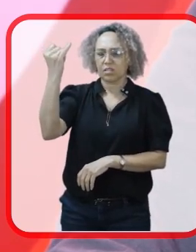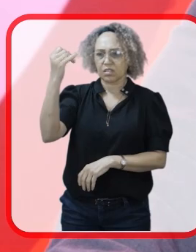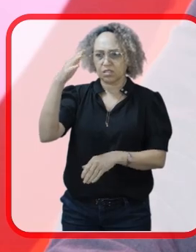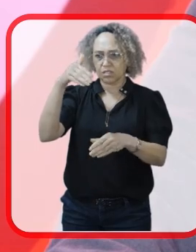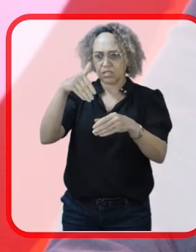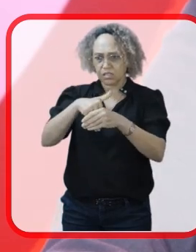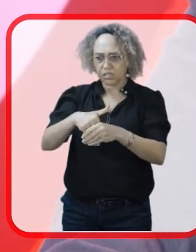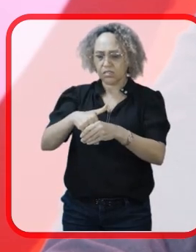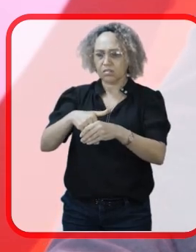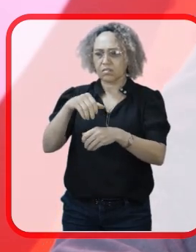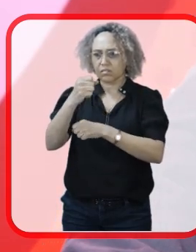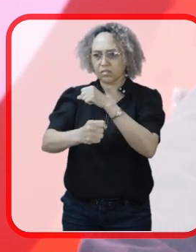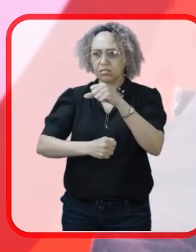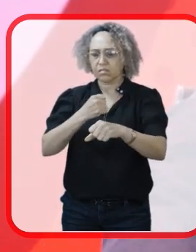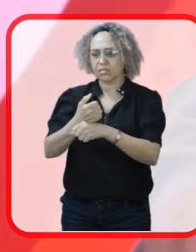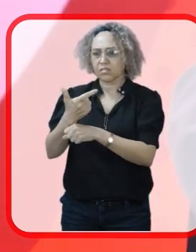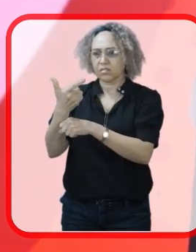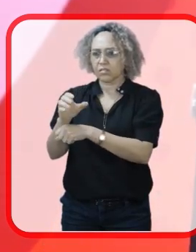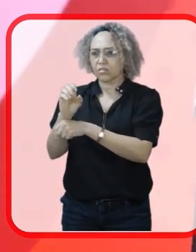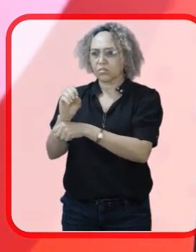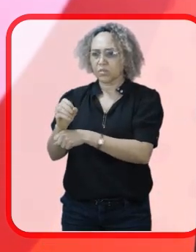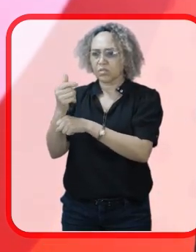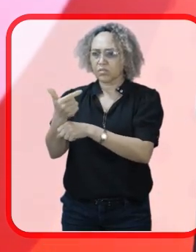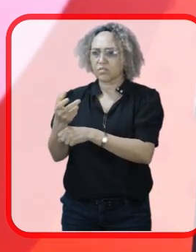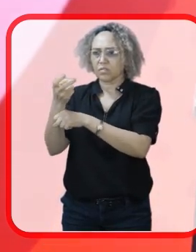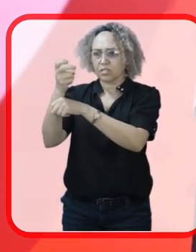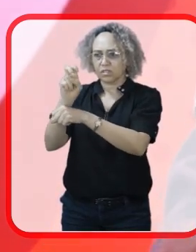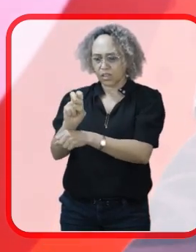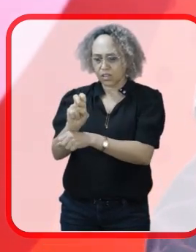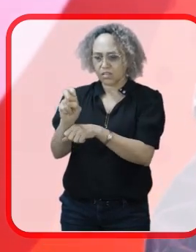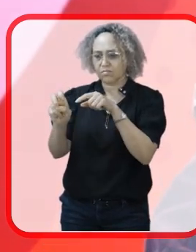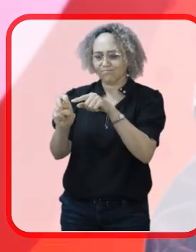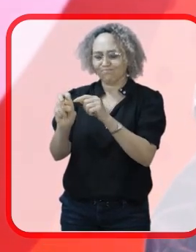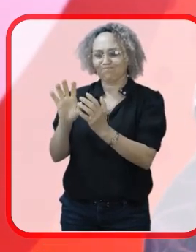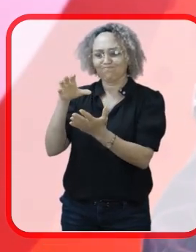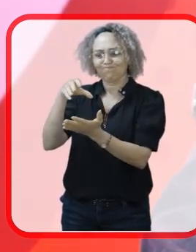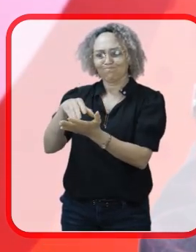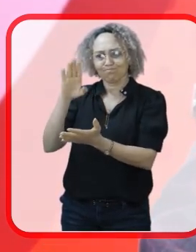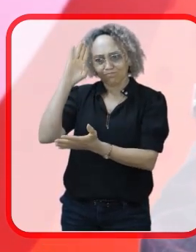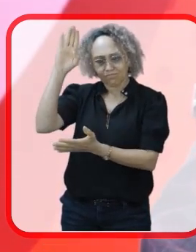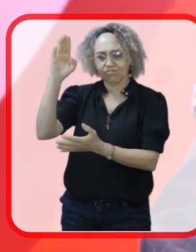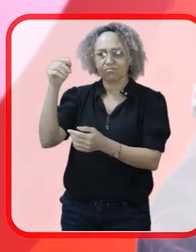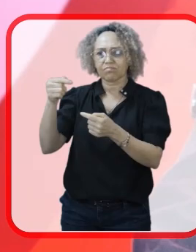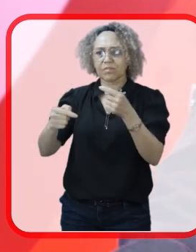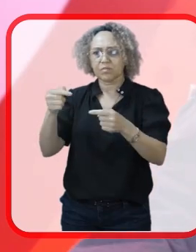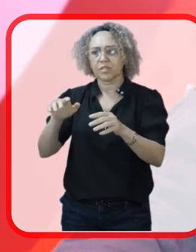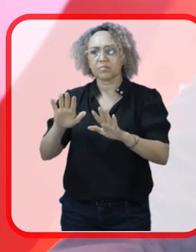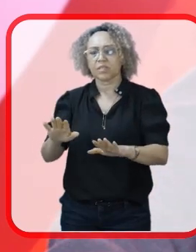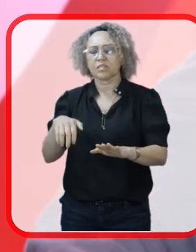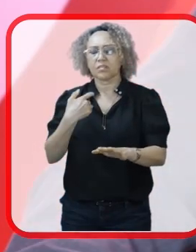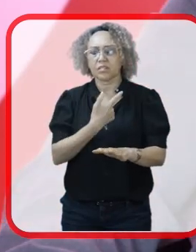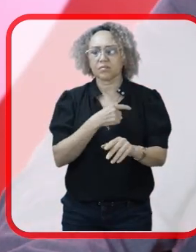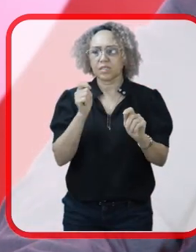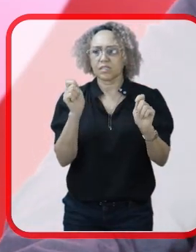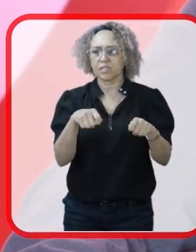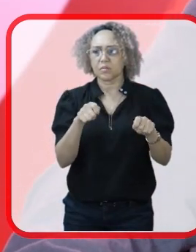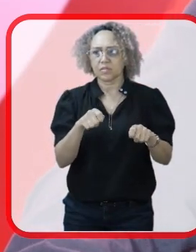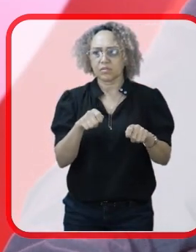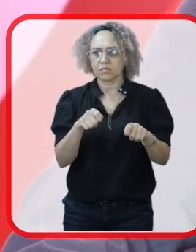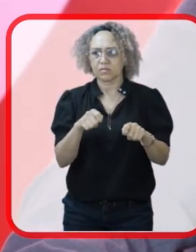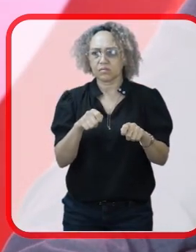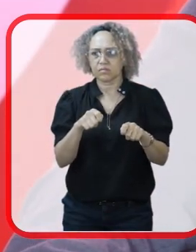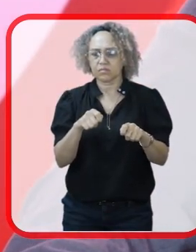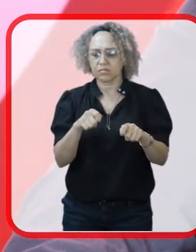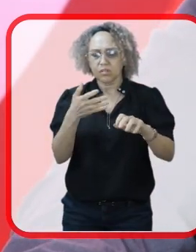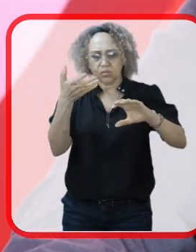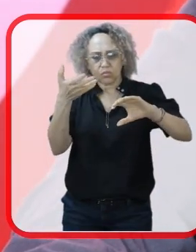nossa ação enquanto partido, é o centro da nossa tática, mas nós temos que construir o nosso Congresso para enfrentar vários dos